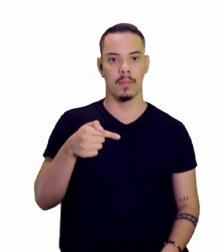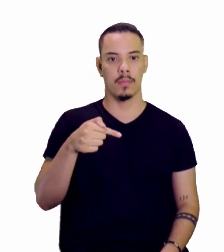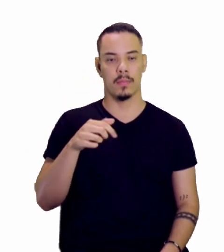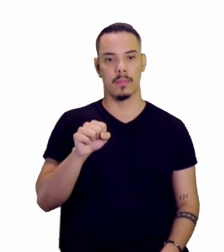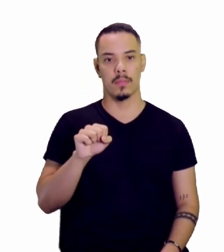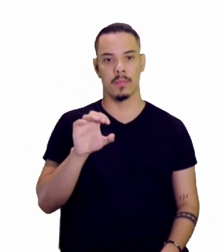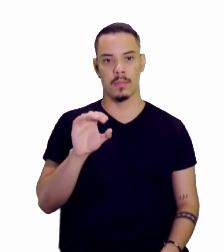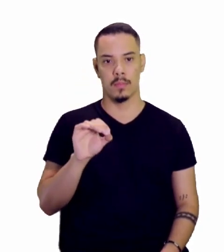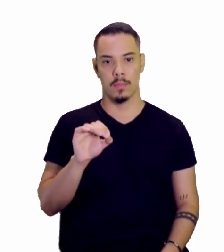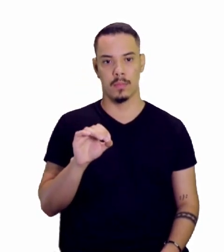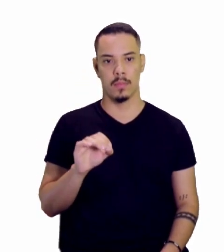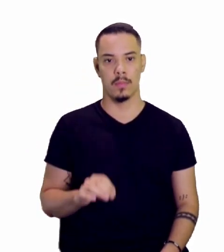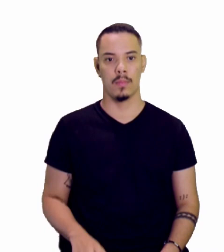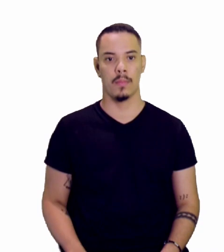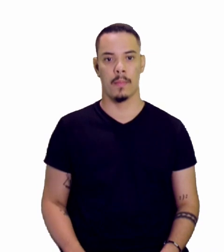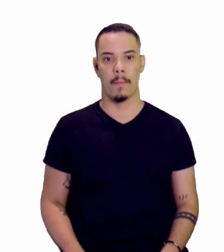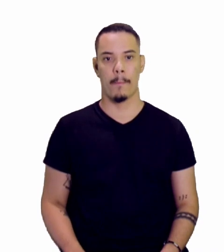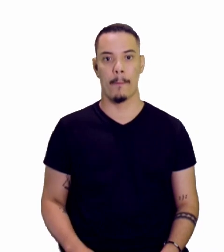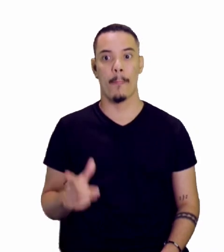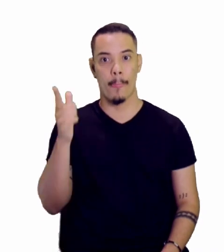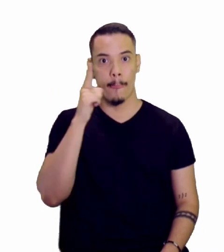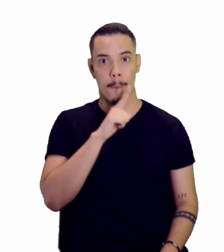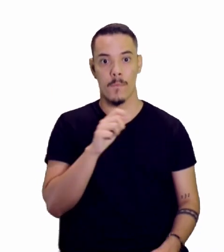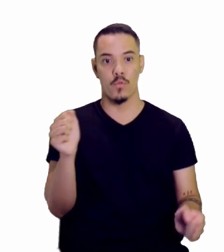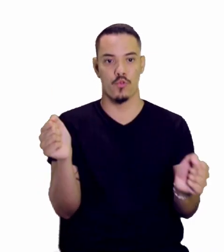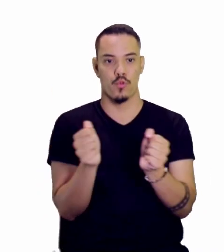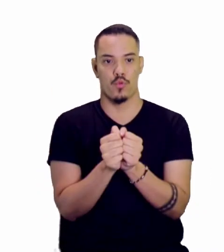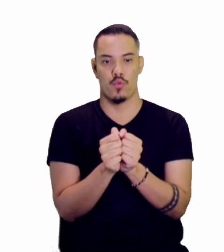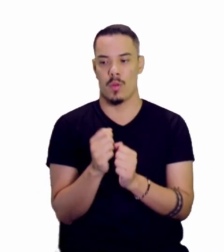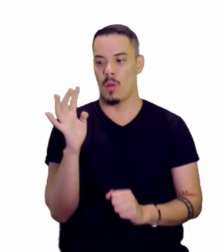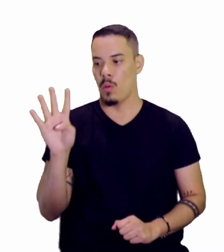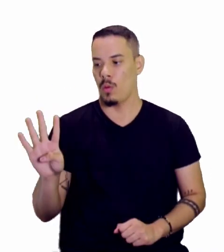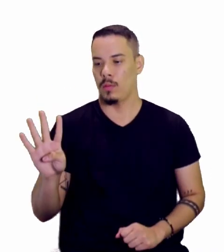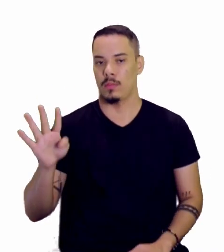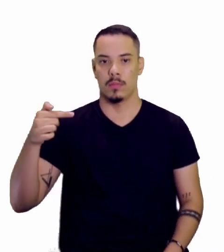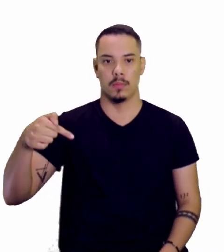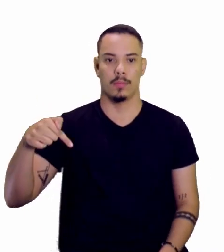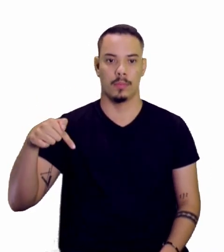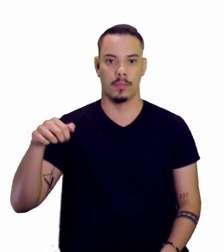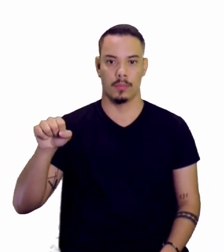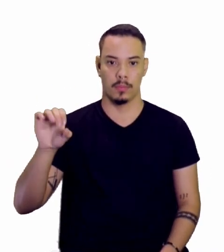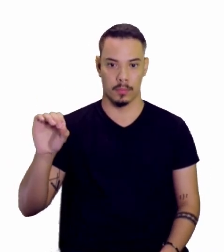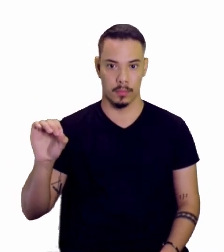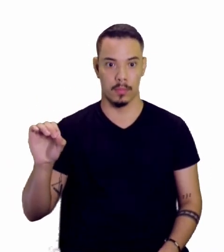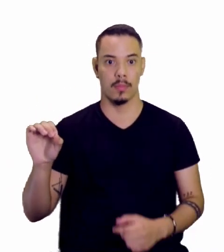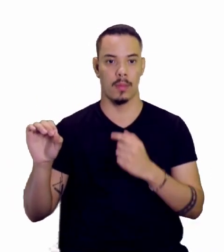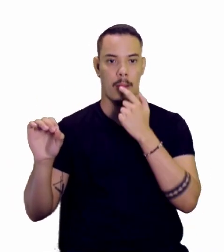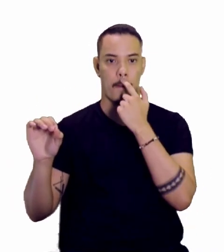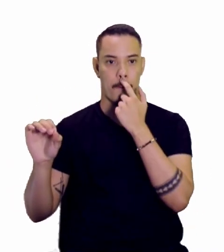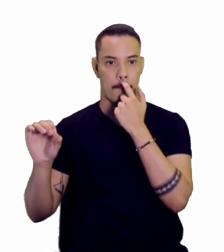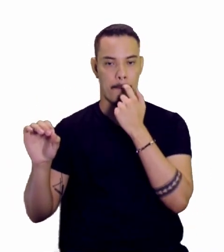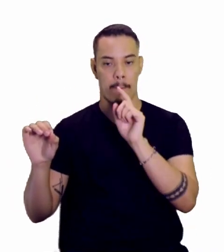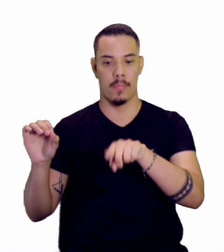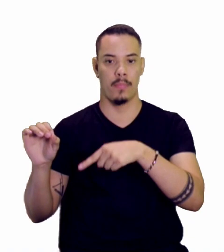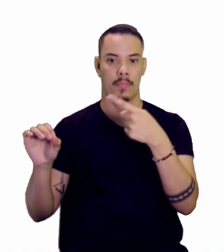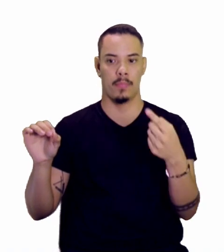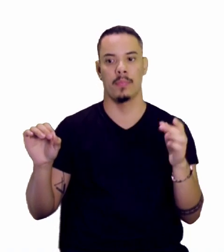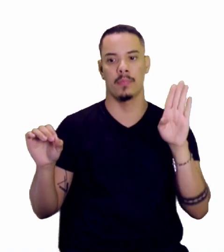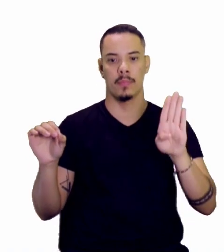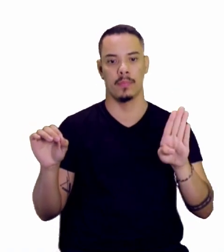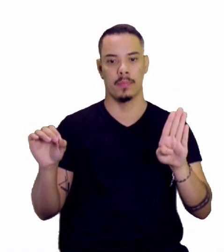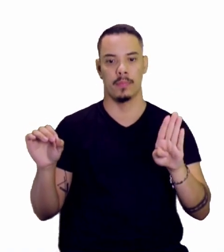780... Então, essas 4 pessoas aí conseguiram juntar, então a força de 780. E pela equipe B, com uma força